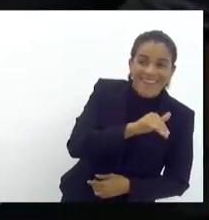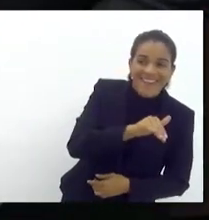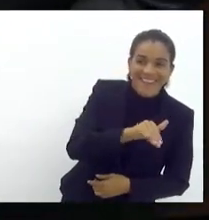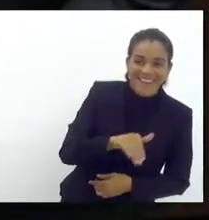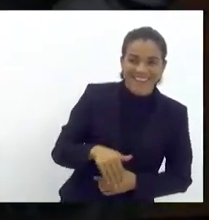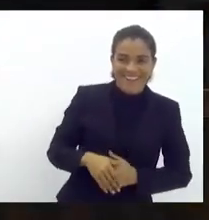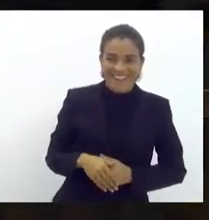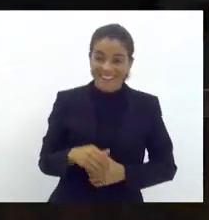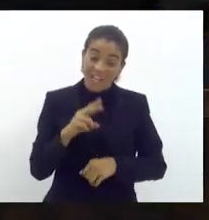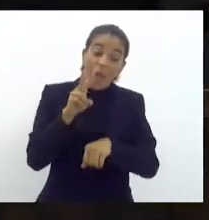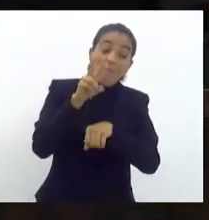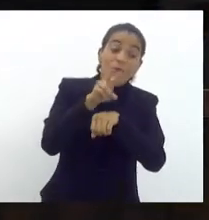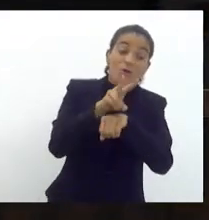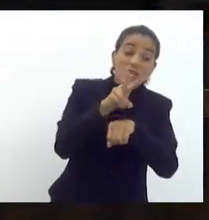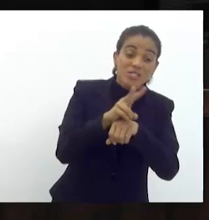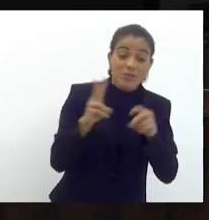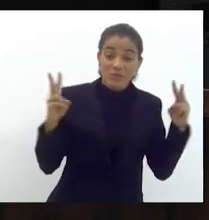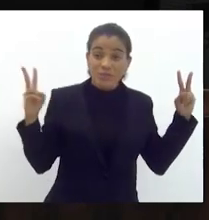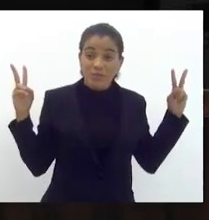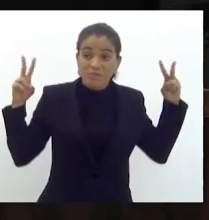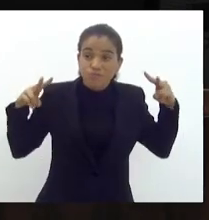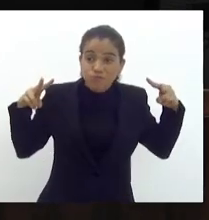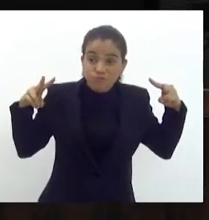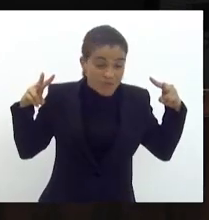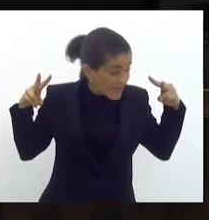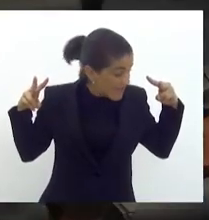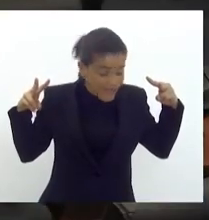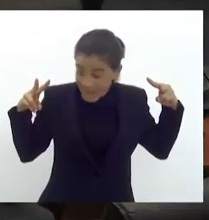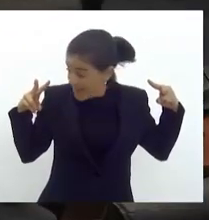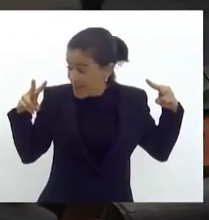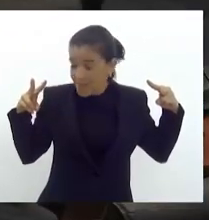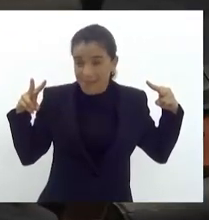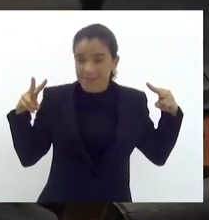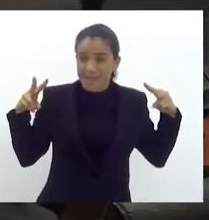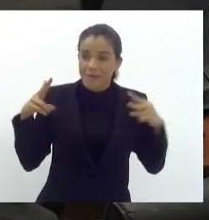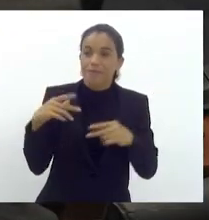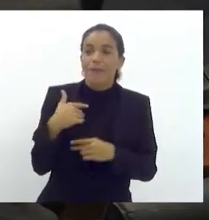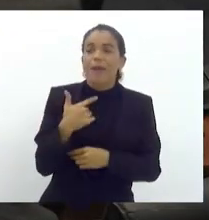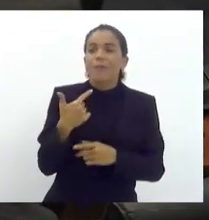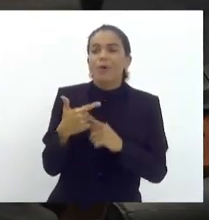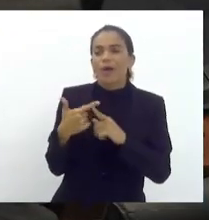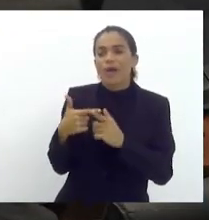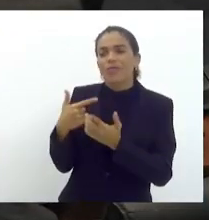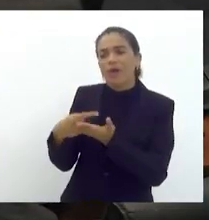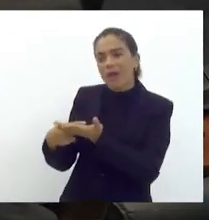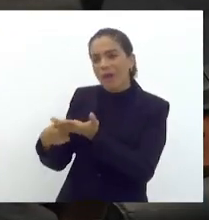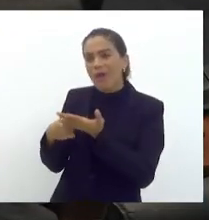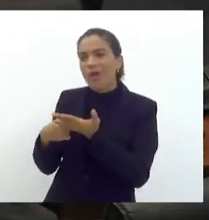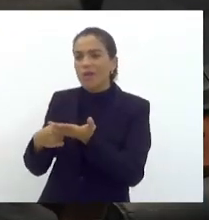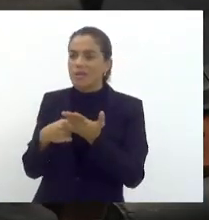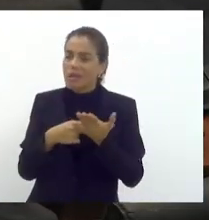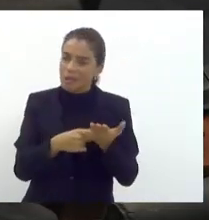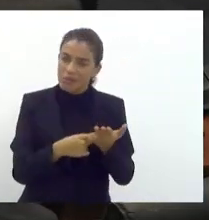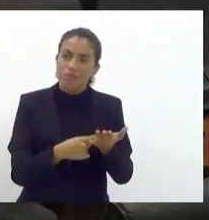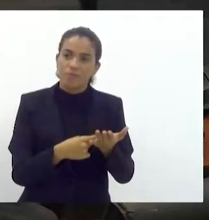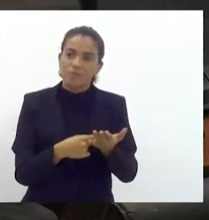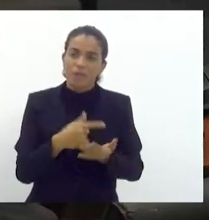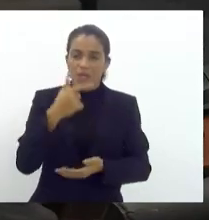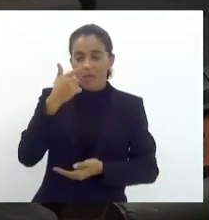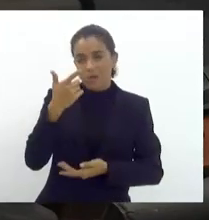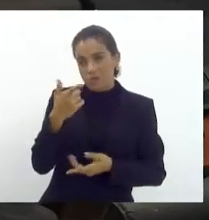tá protegendo vossa excelência os dois aqui foi acordado eu sou